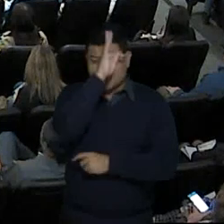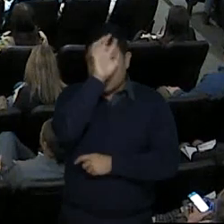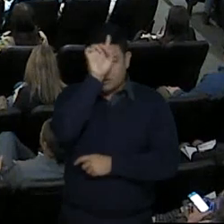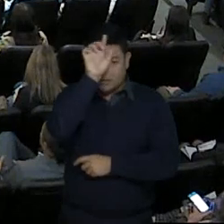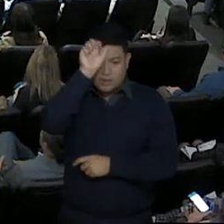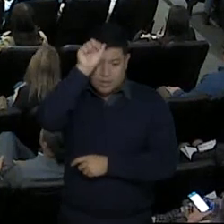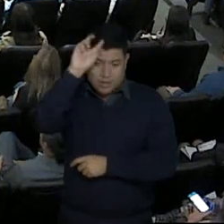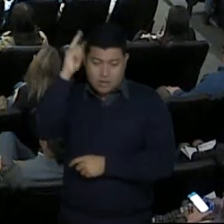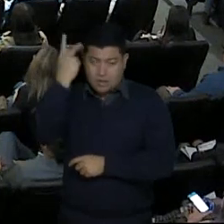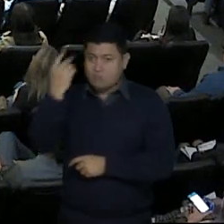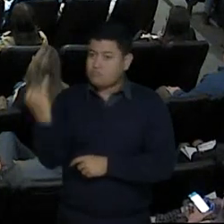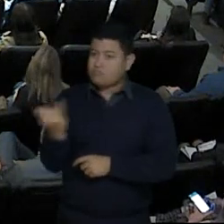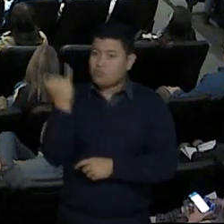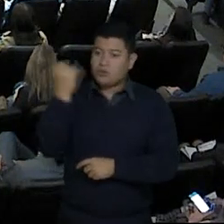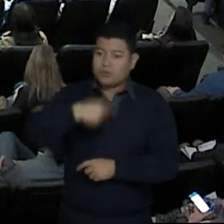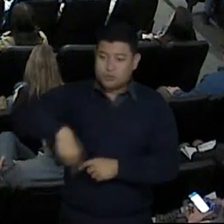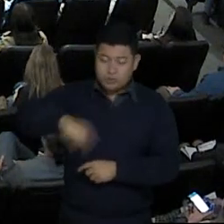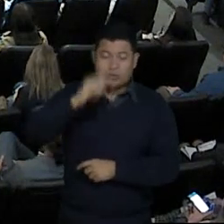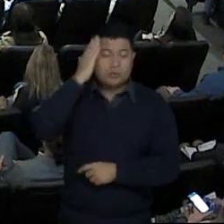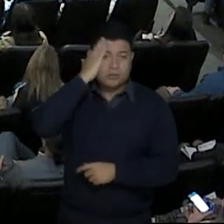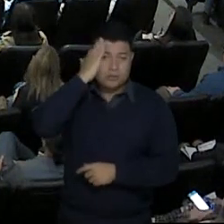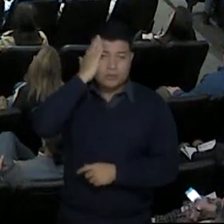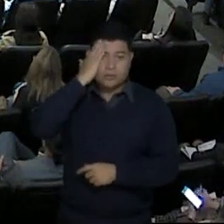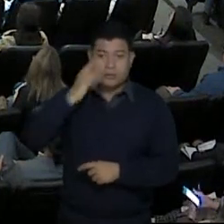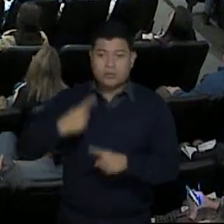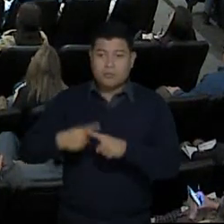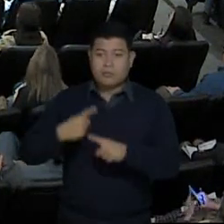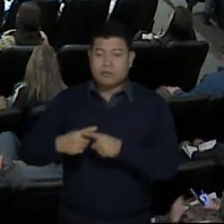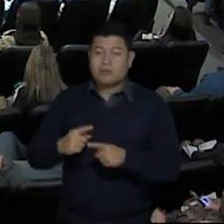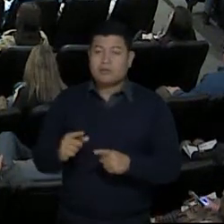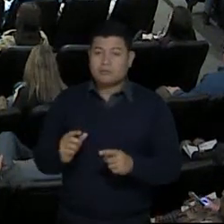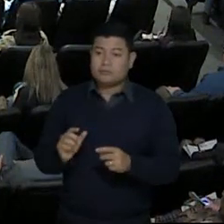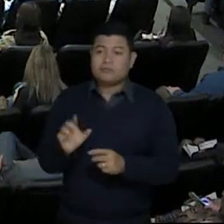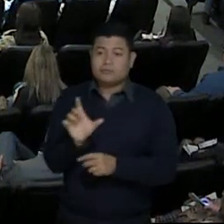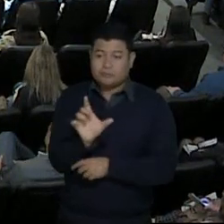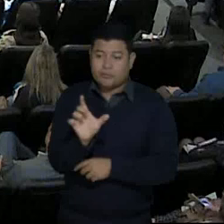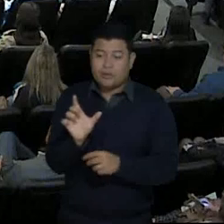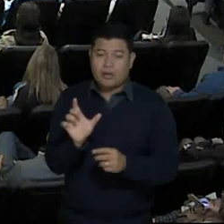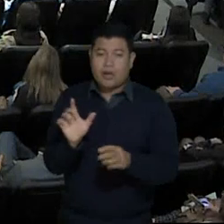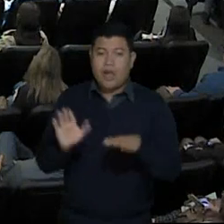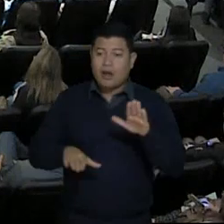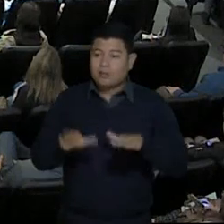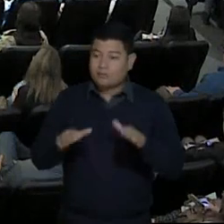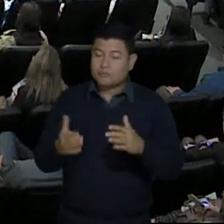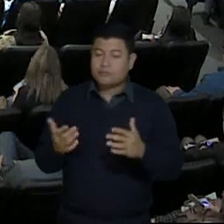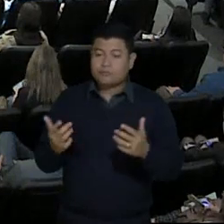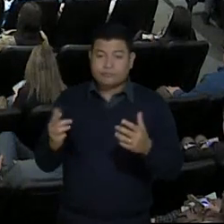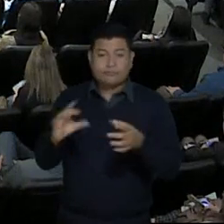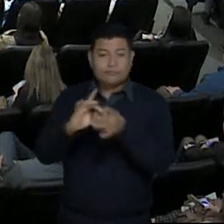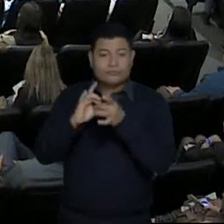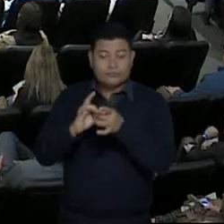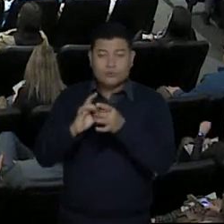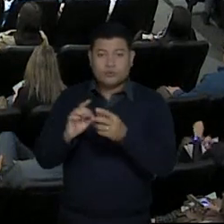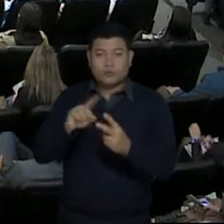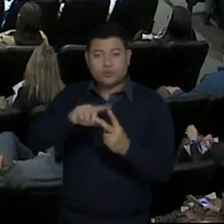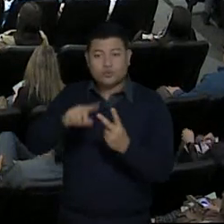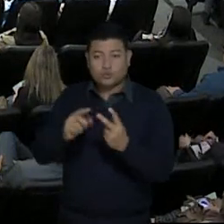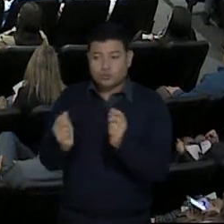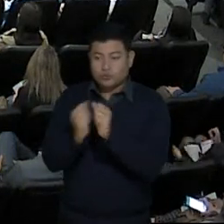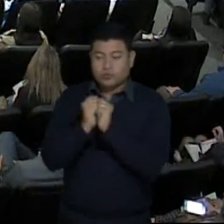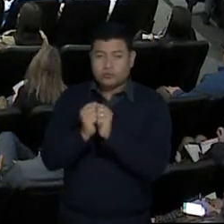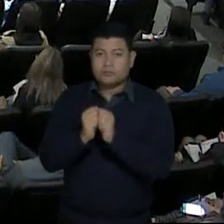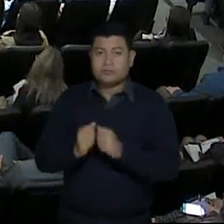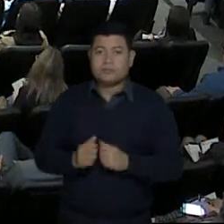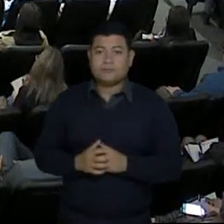muito importante para nós por causa da comorbidade entre os dois casos a minha voz não tá muito alta não